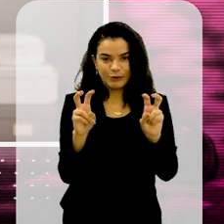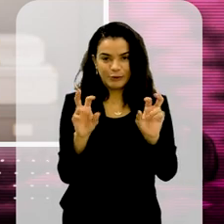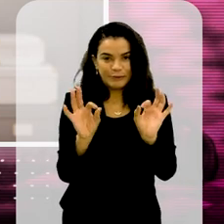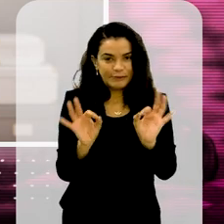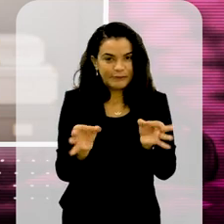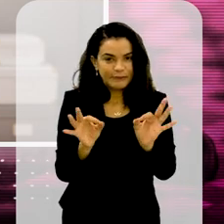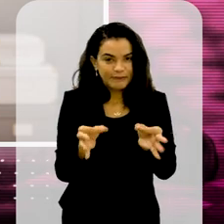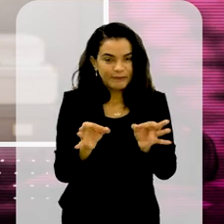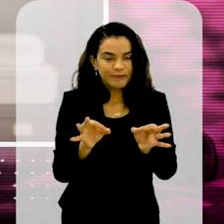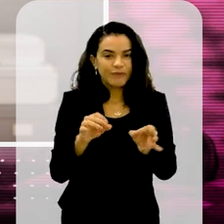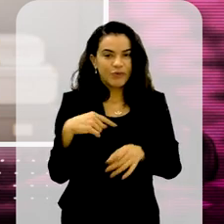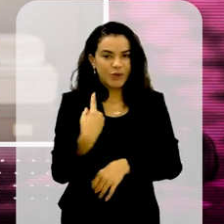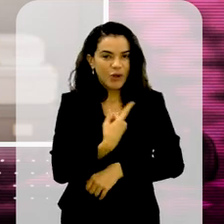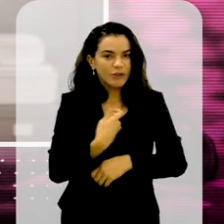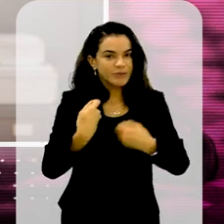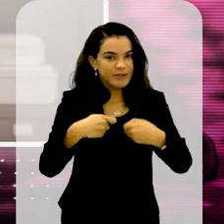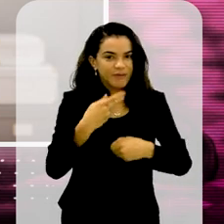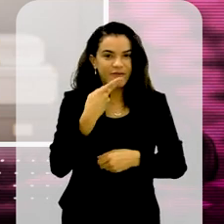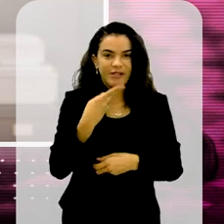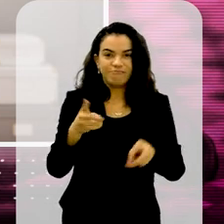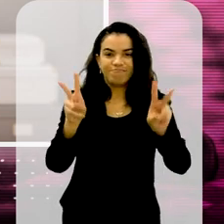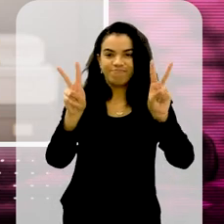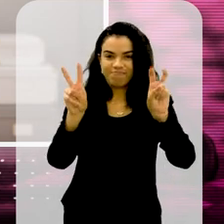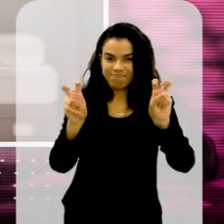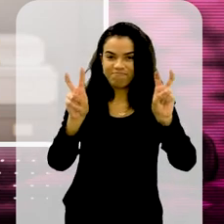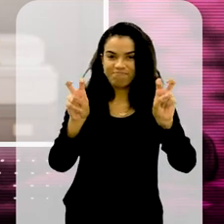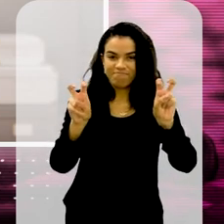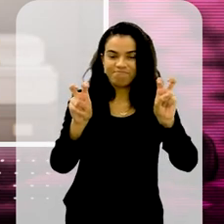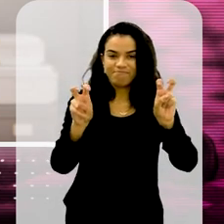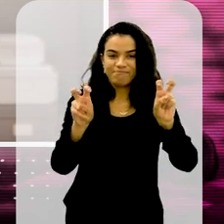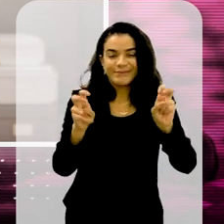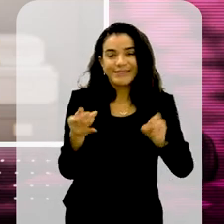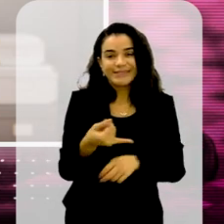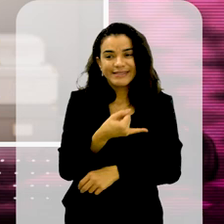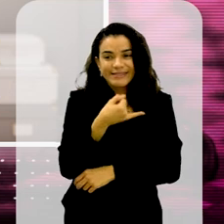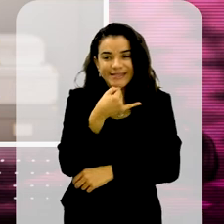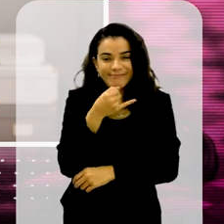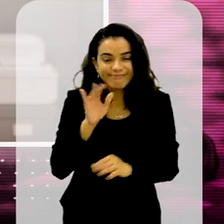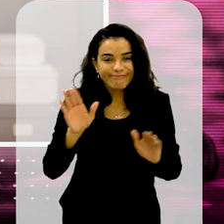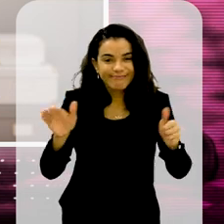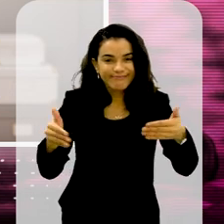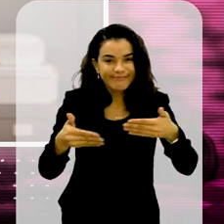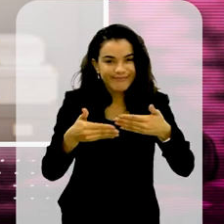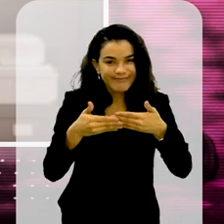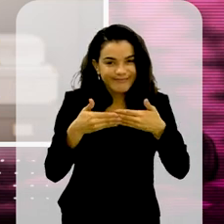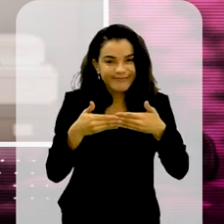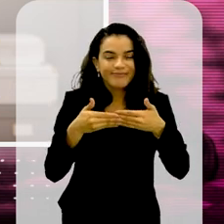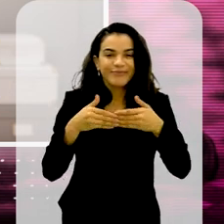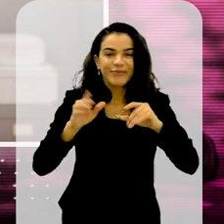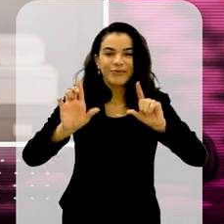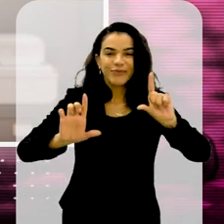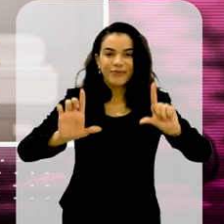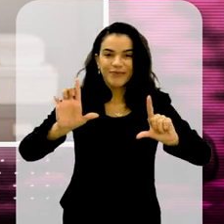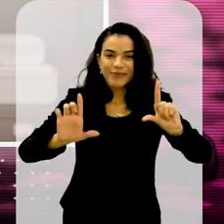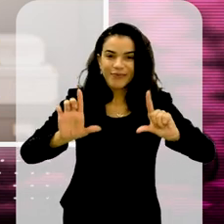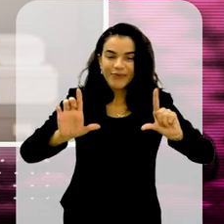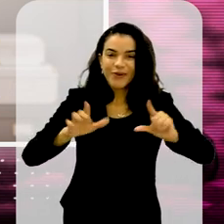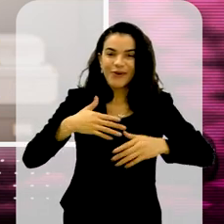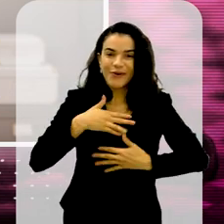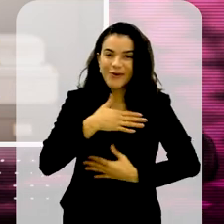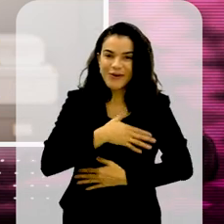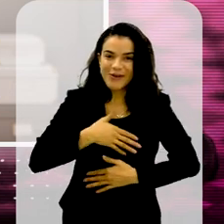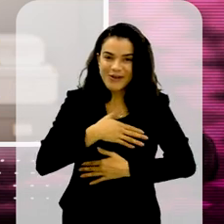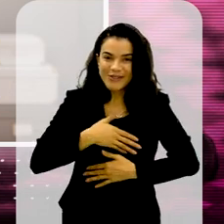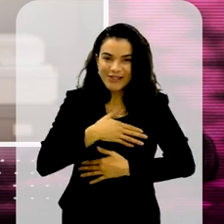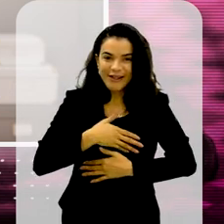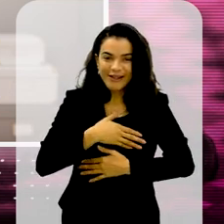falarmos sobre, né? Precisamos falar sobre. Então, infelizmente, estamos chegando ao final do nosso